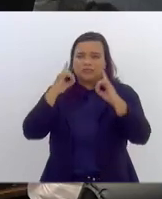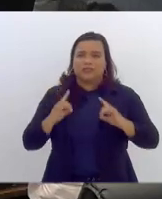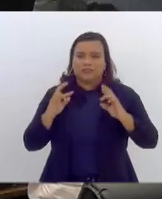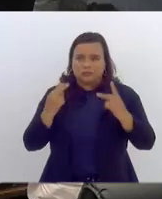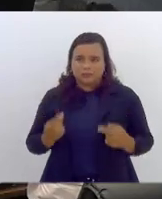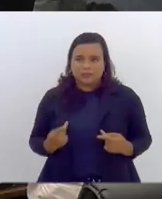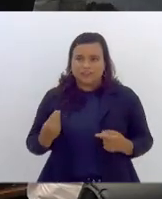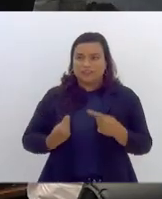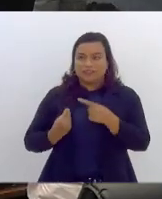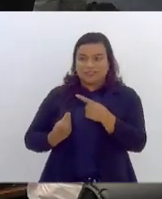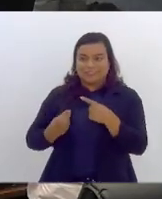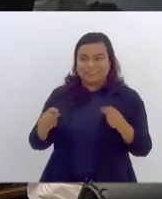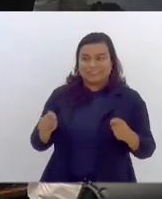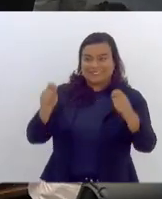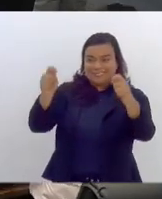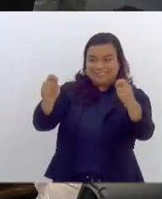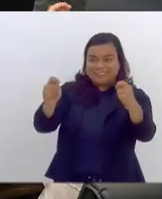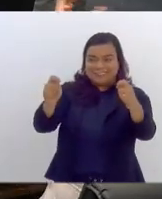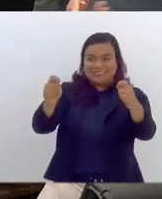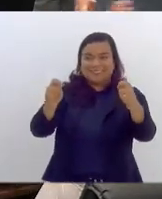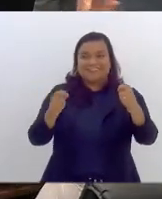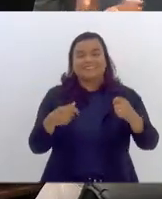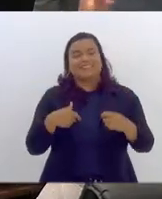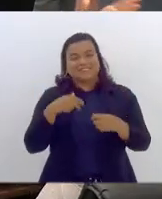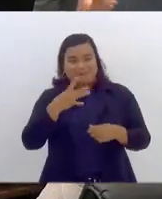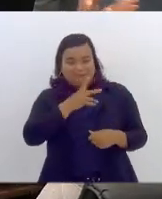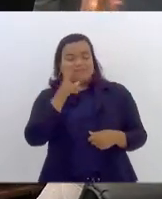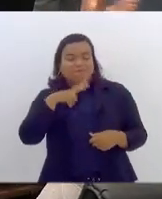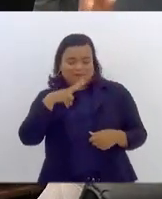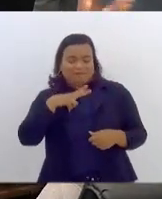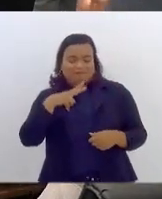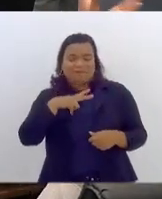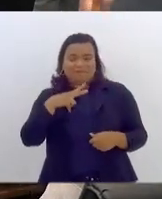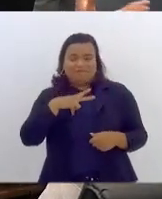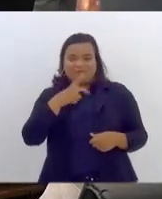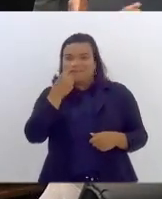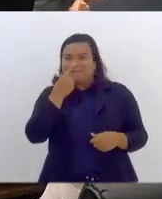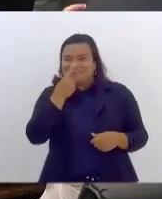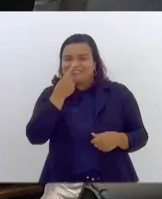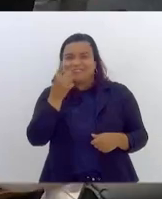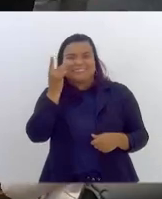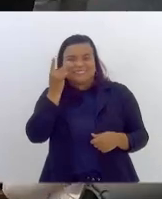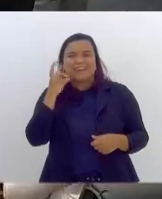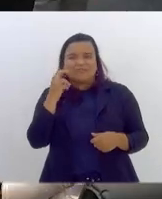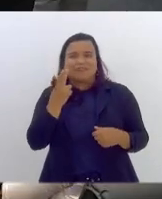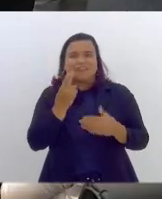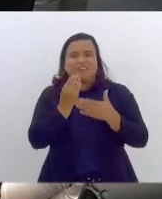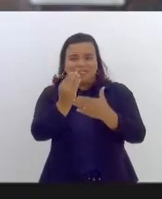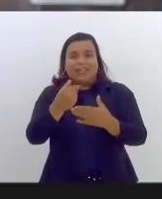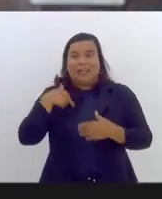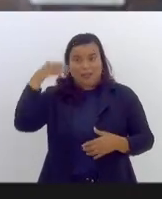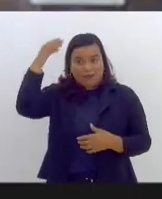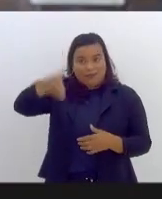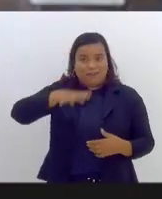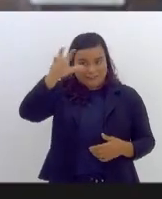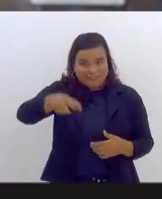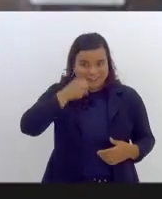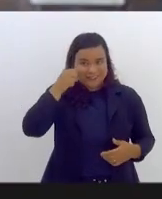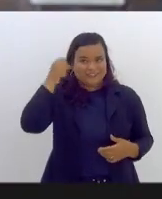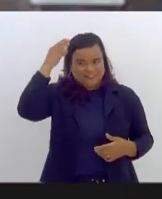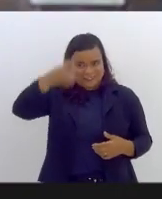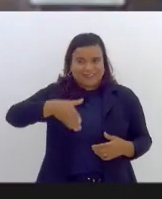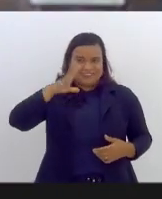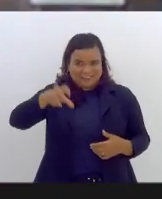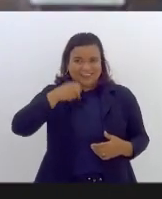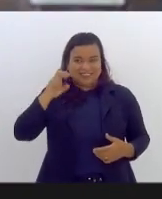Está aqui, te entrego, te entregarei pessoalmente em breve. Eu vou aí buscar. Você vem